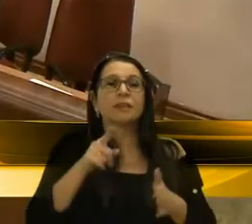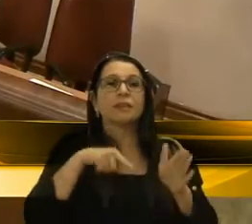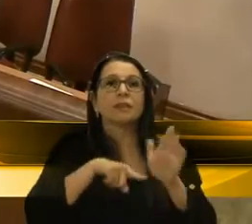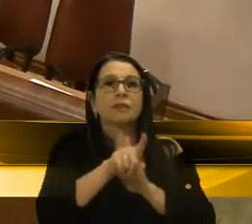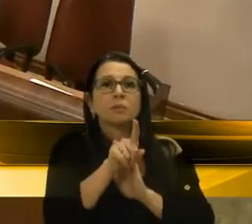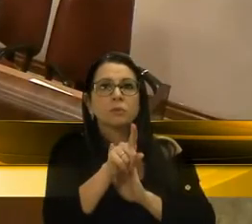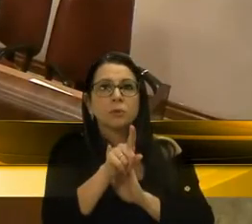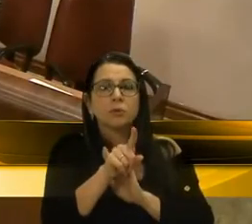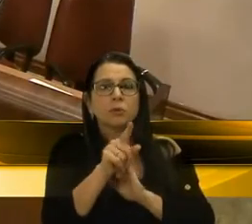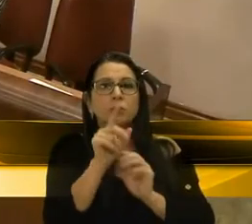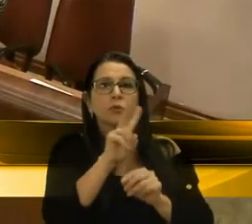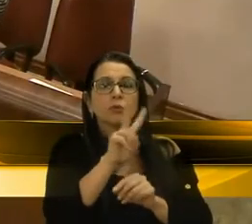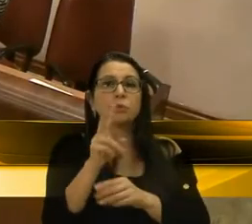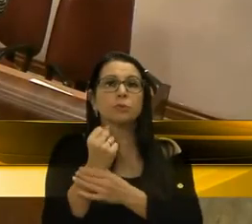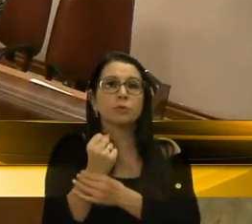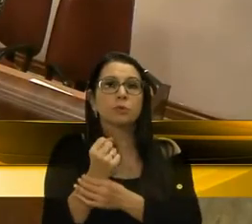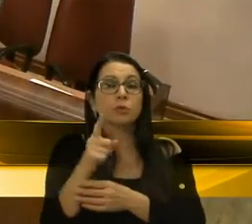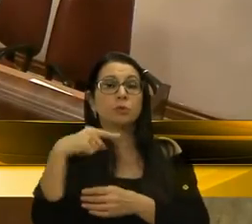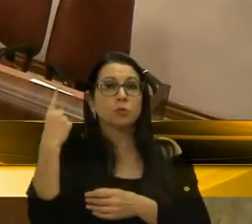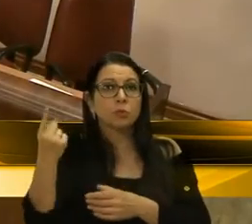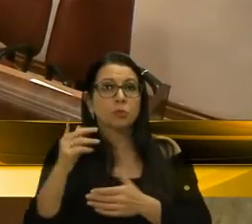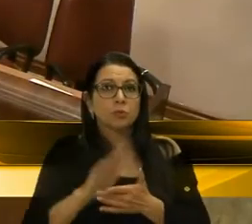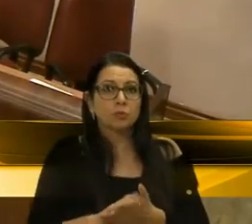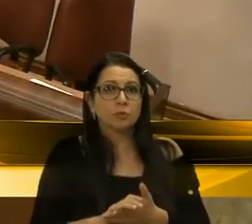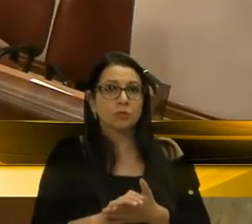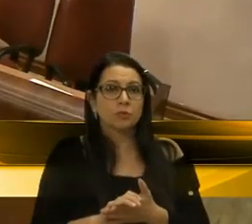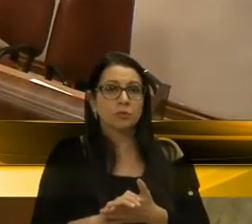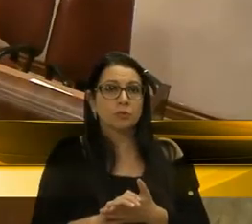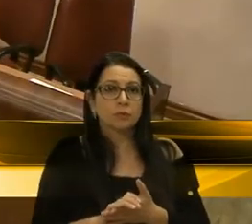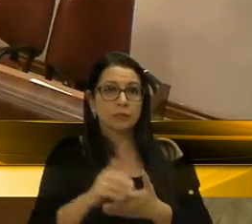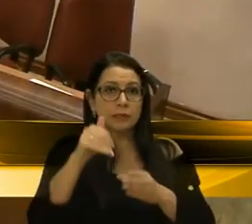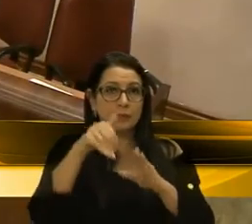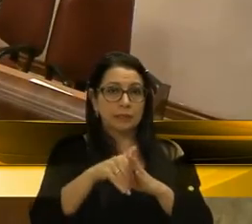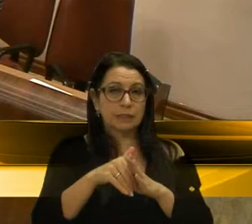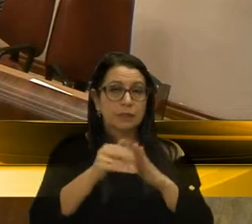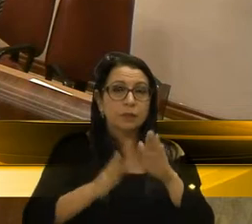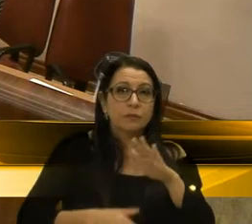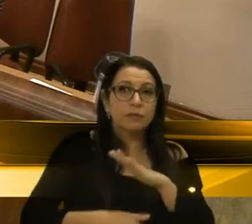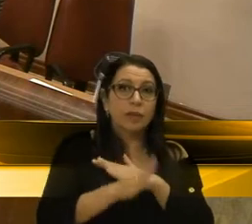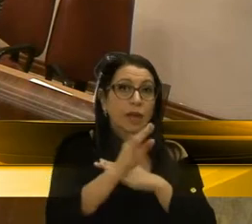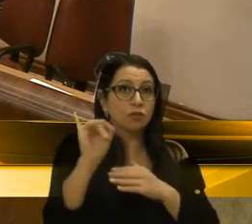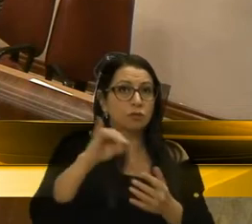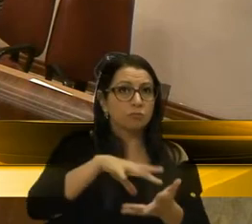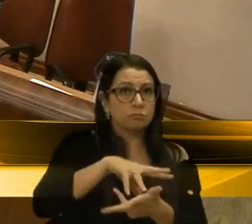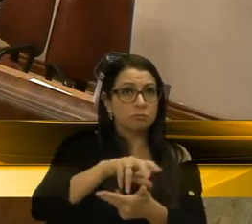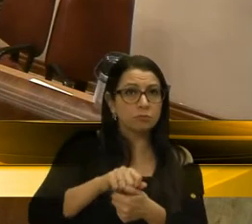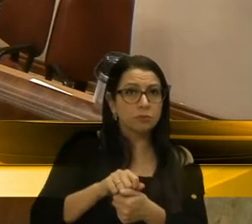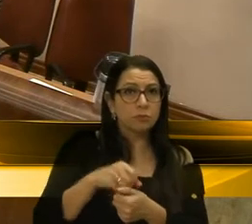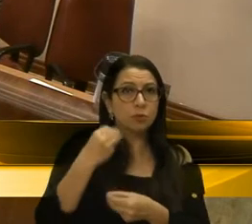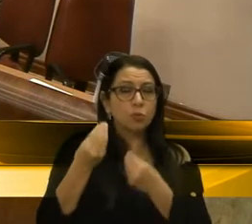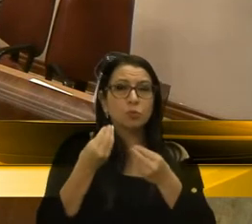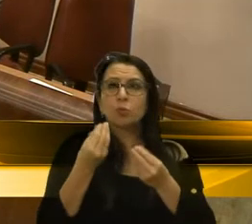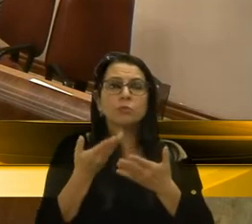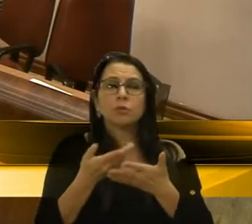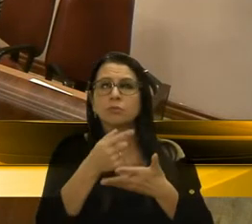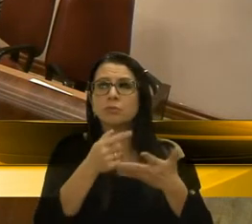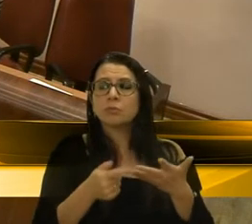relação à segurança. O outro seria, assim, dentro dessa viagem internacional, como estão